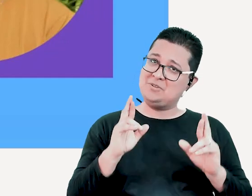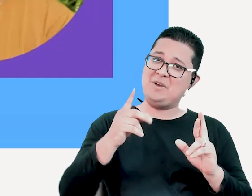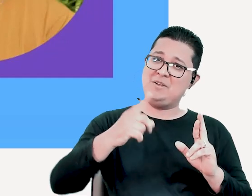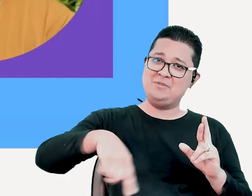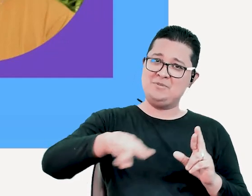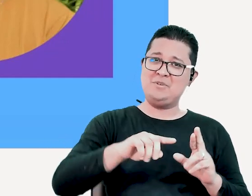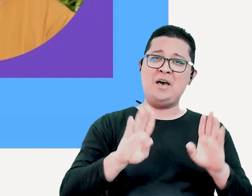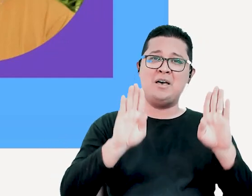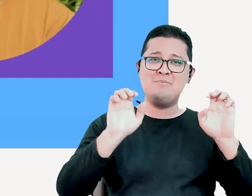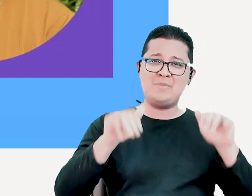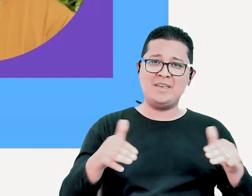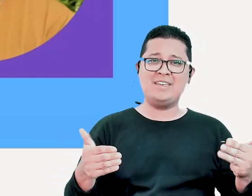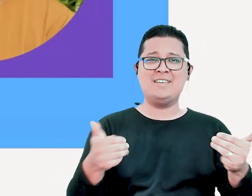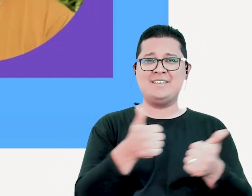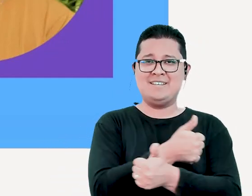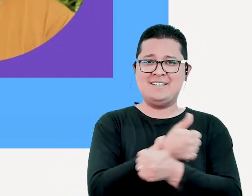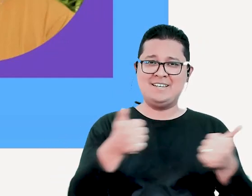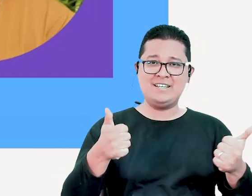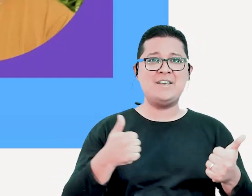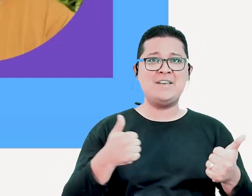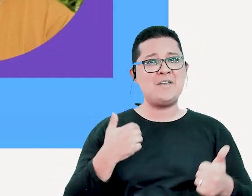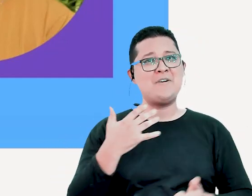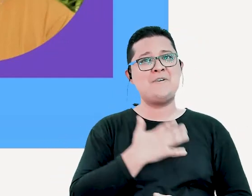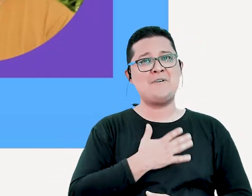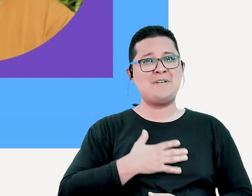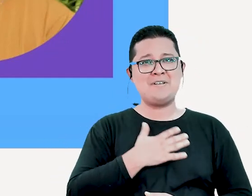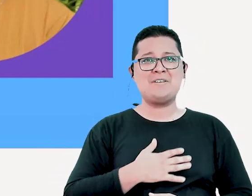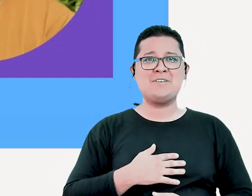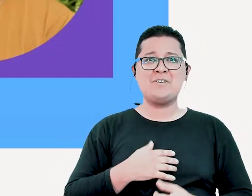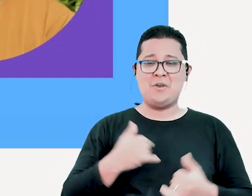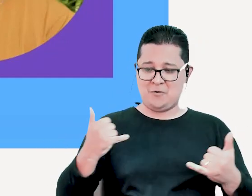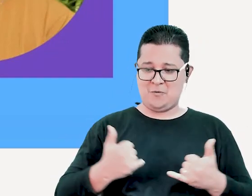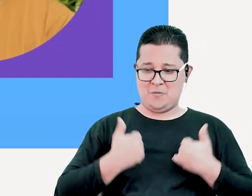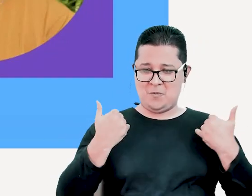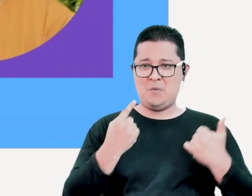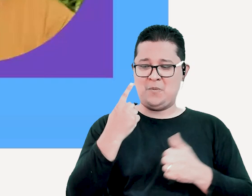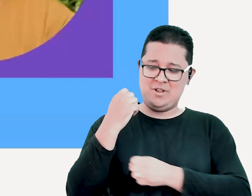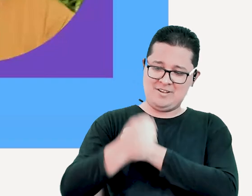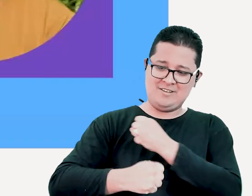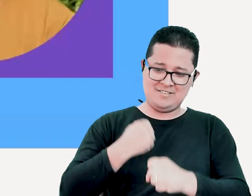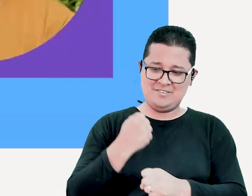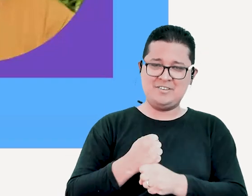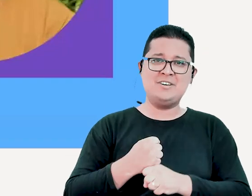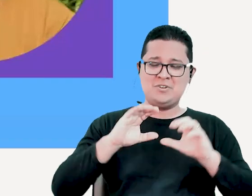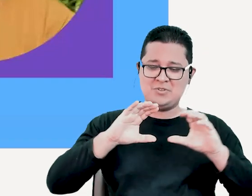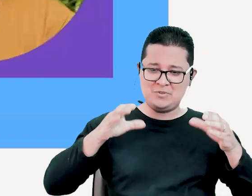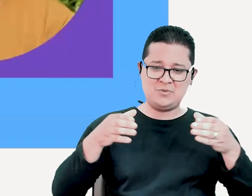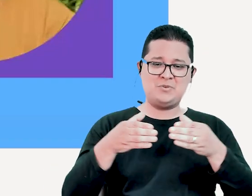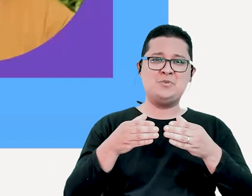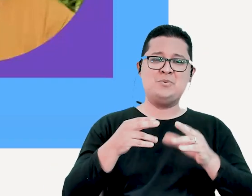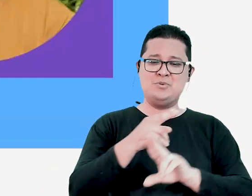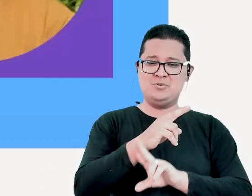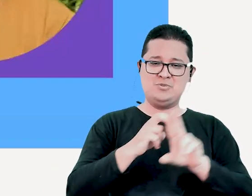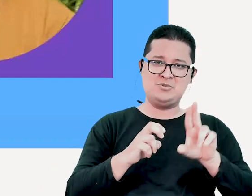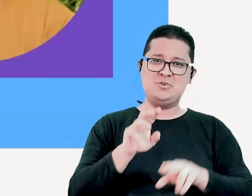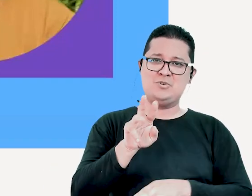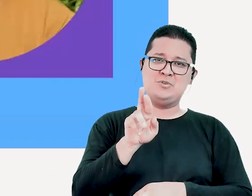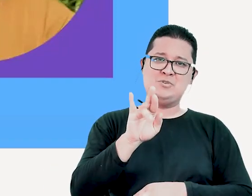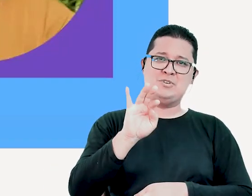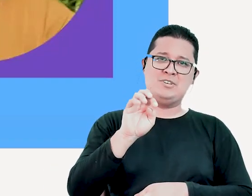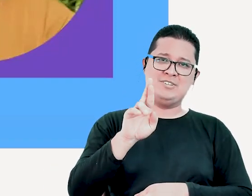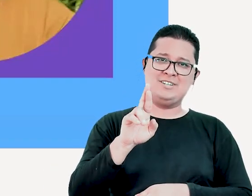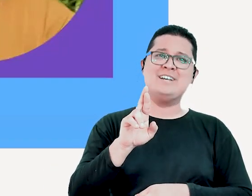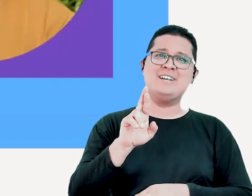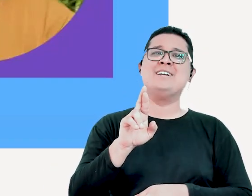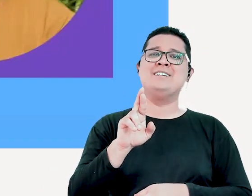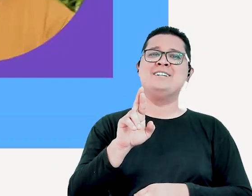desse papo aqui, comemorando um ano de aniversário do Clube de UX Writing. Quero agradecer pelo convite e é isso, Ale, muito obrigada.